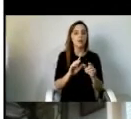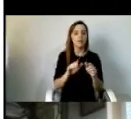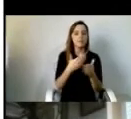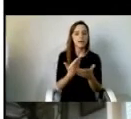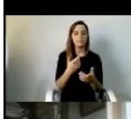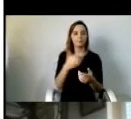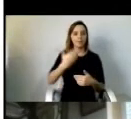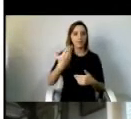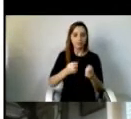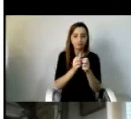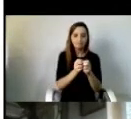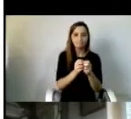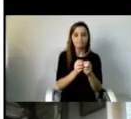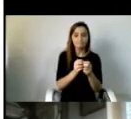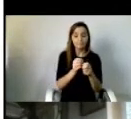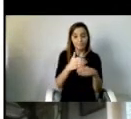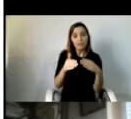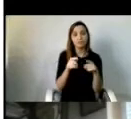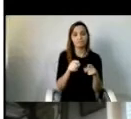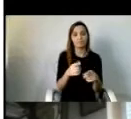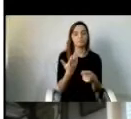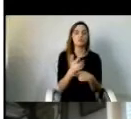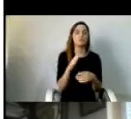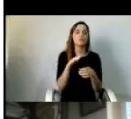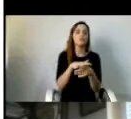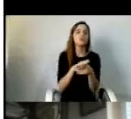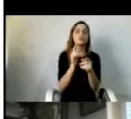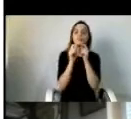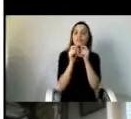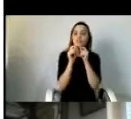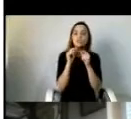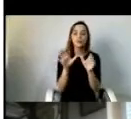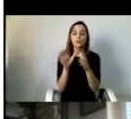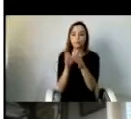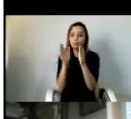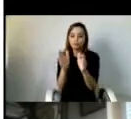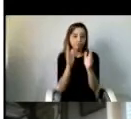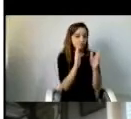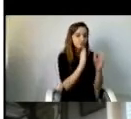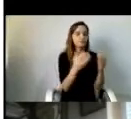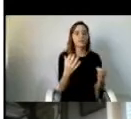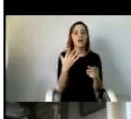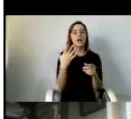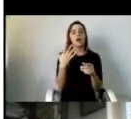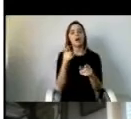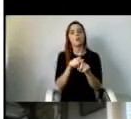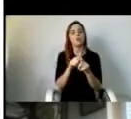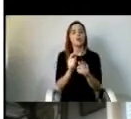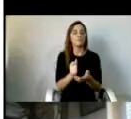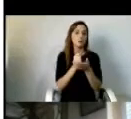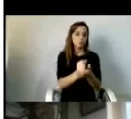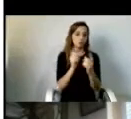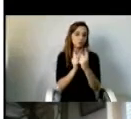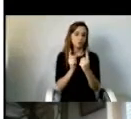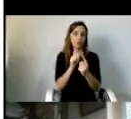exemplo, no caso das entrevistas e dos grupos focais, muitas vezes surgiu a questão que a assistência pessoal pode alavancar, por exemplo, o acesso ao